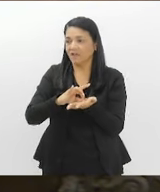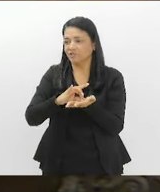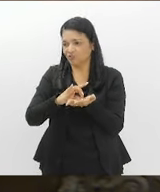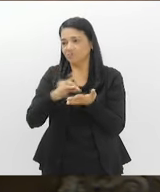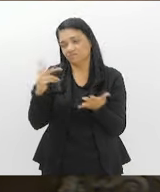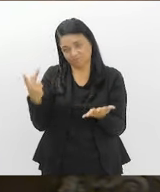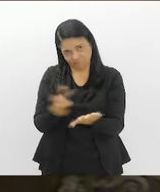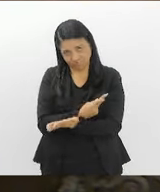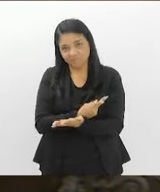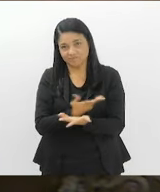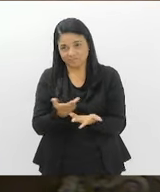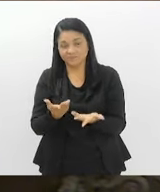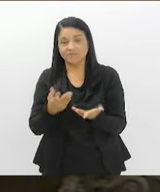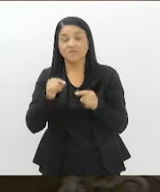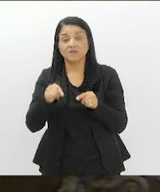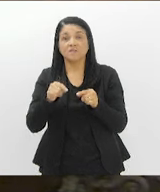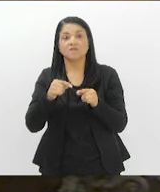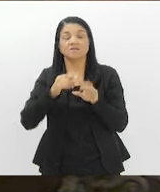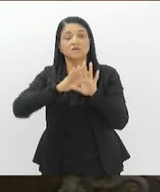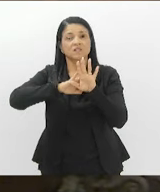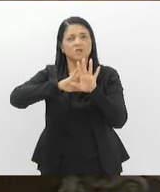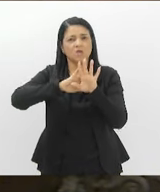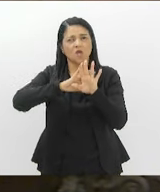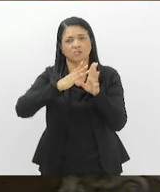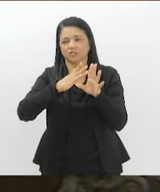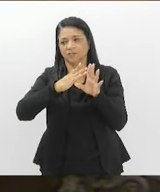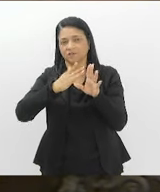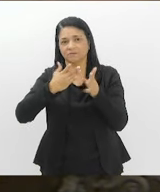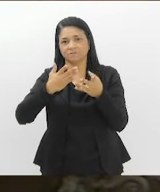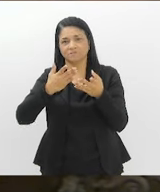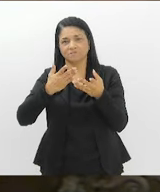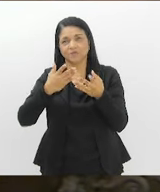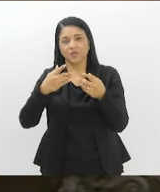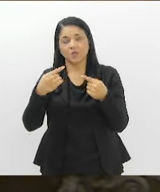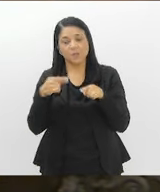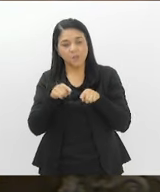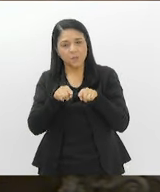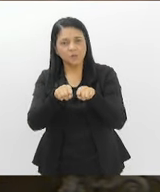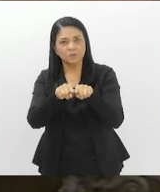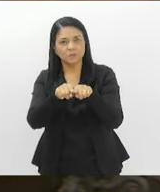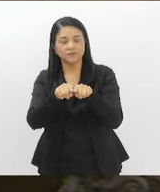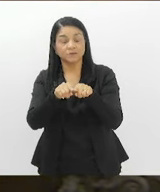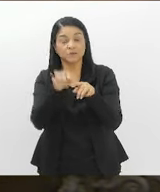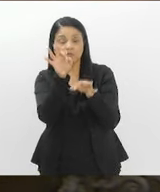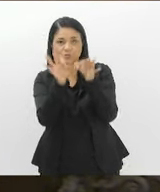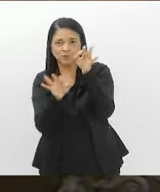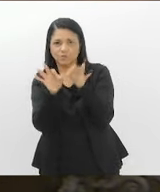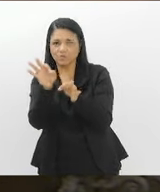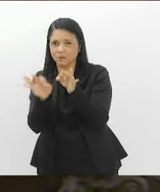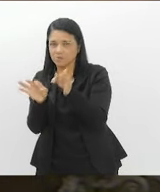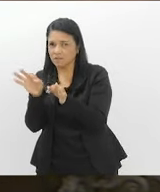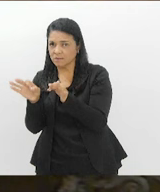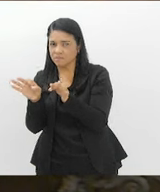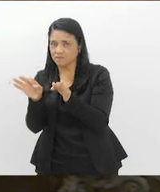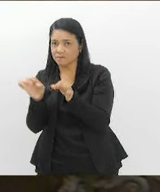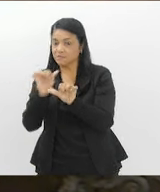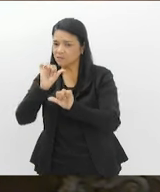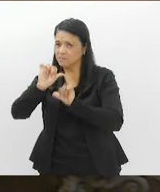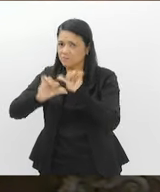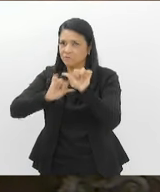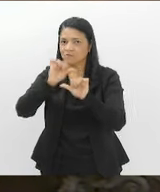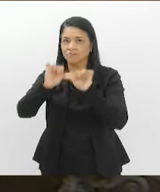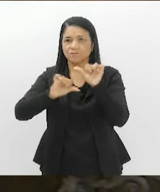contaminação ideológica, em cumplicidade com um judiciário que se transformou em uma